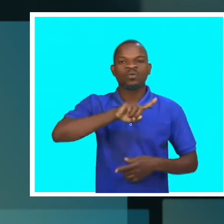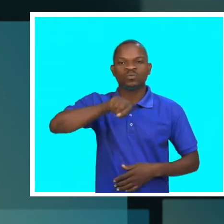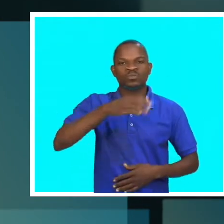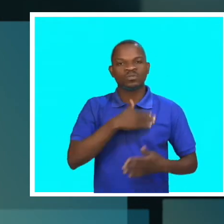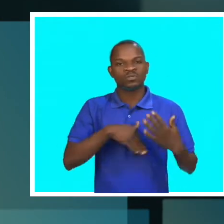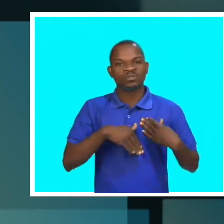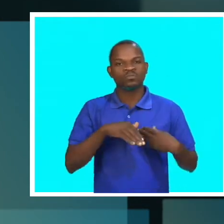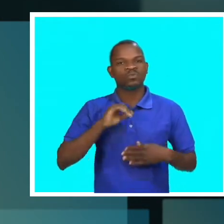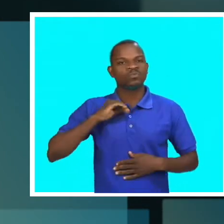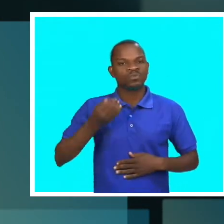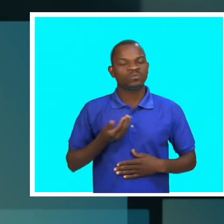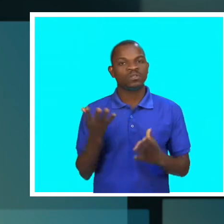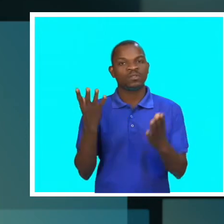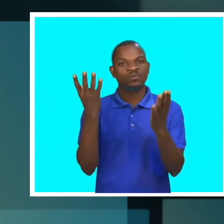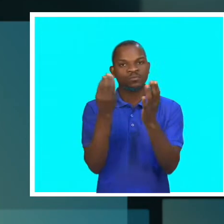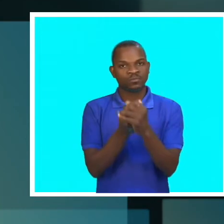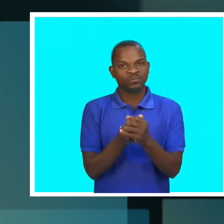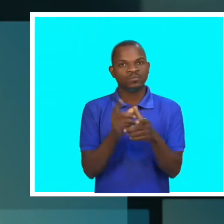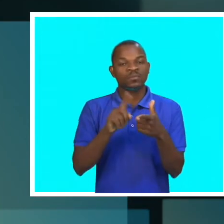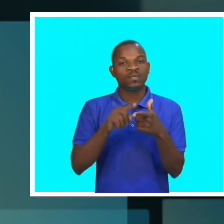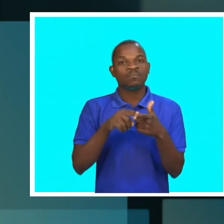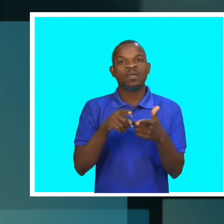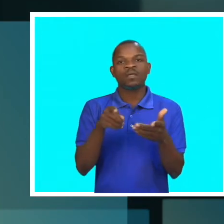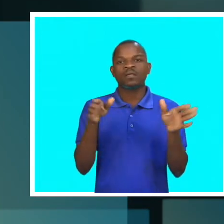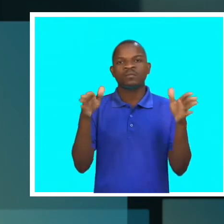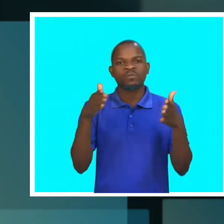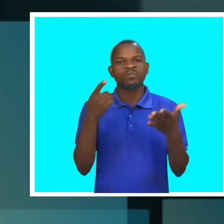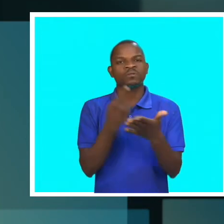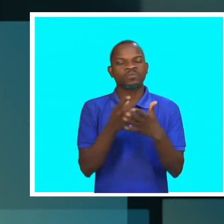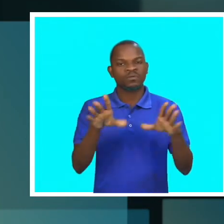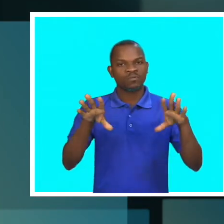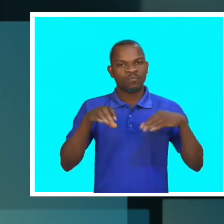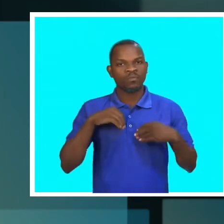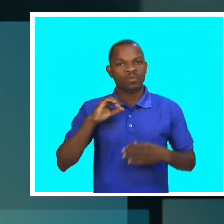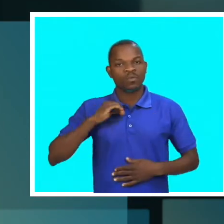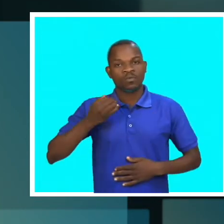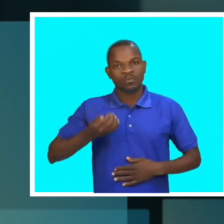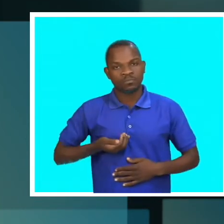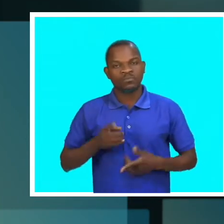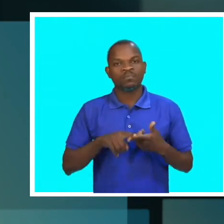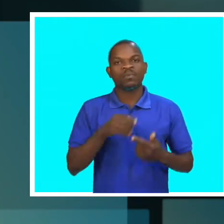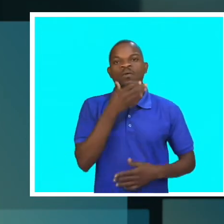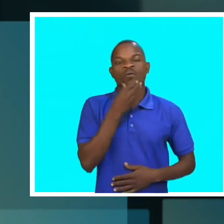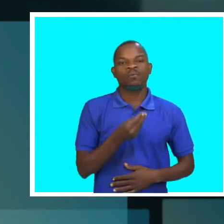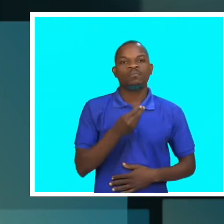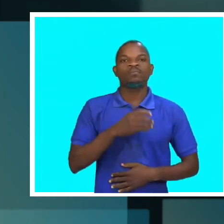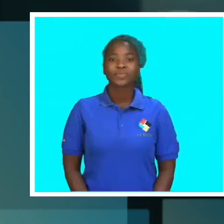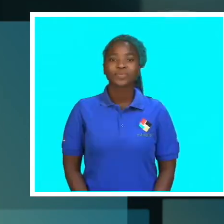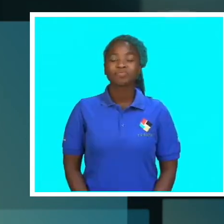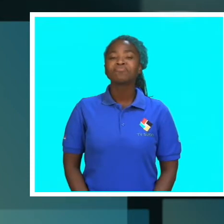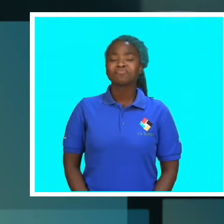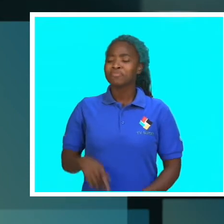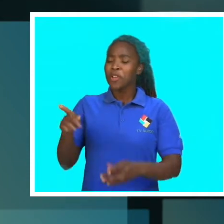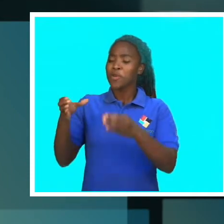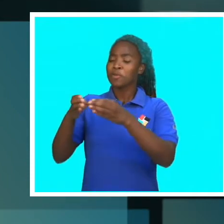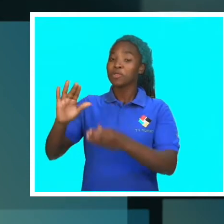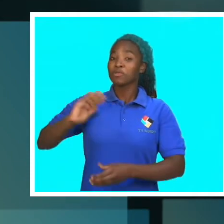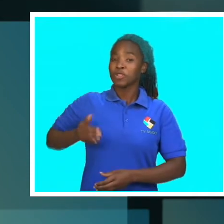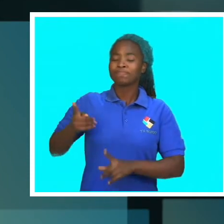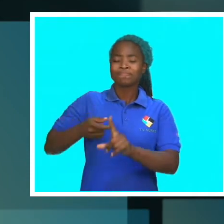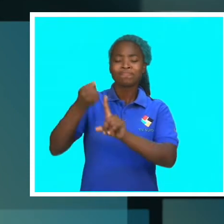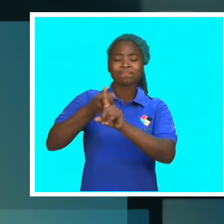Nós queremos que a mulher seja mais inclusiva. Nós queremos que o mercado esteja preparado para receber tanto homens também como mulheres. Uma das áreas